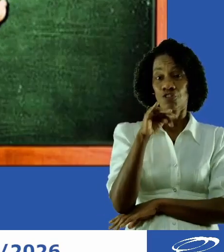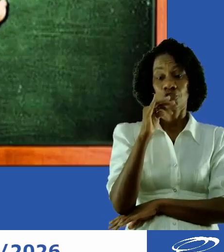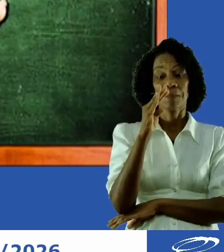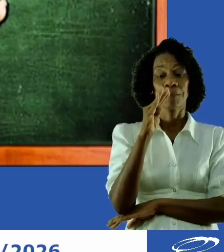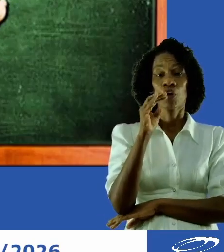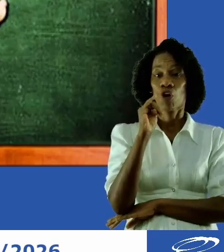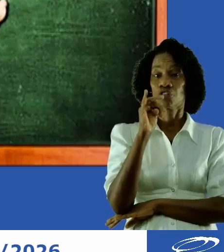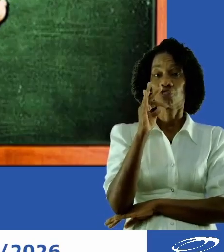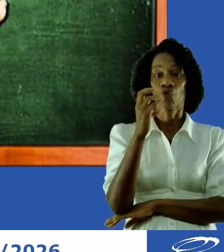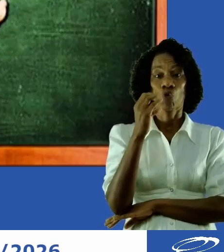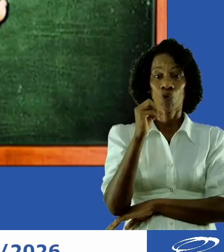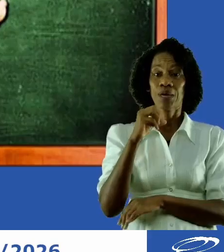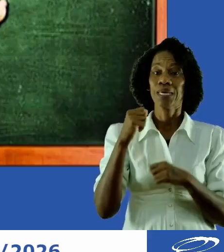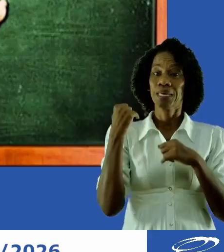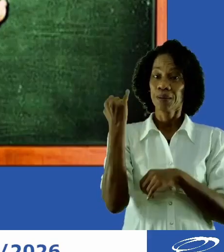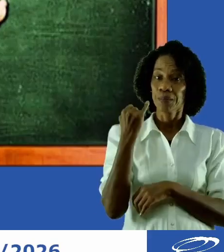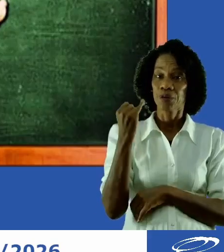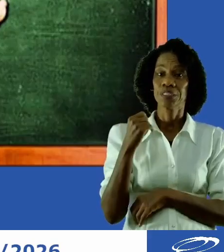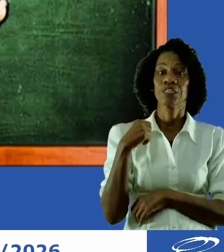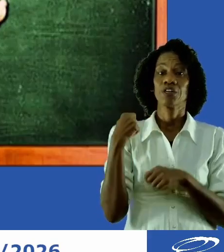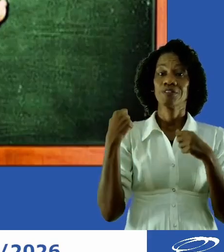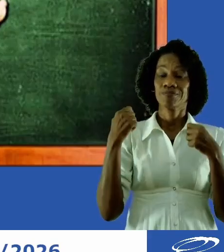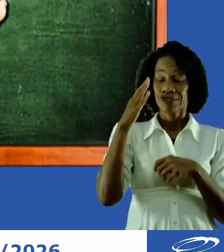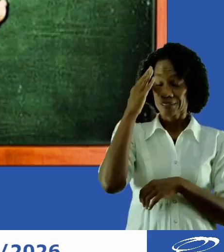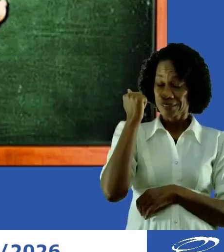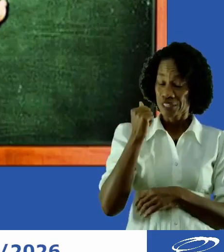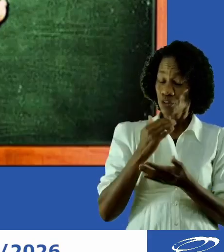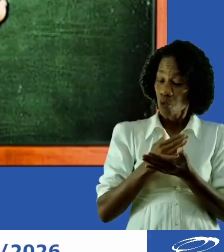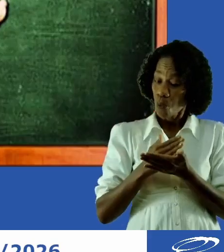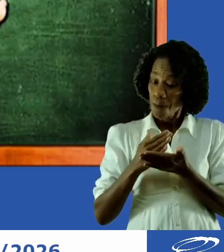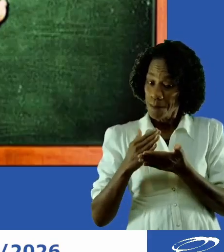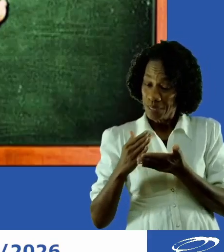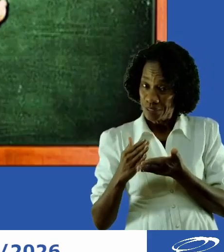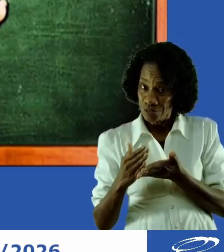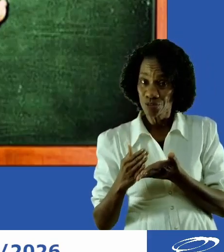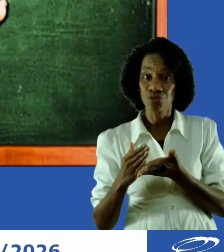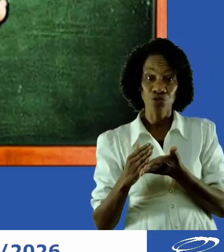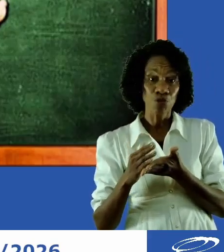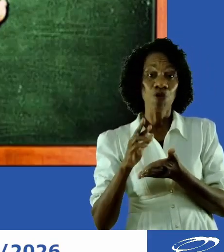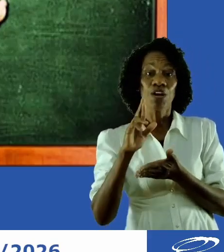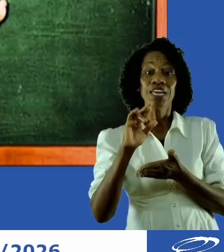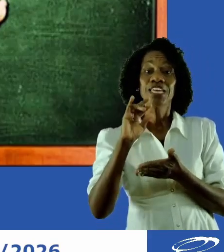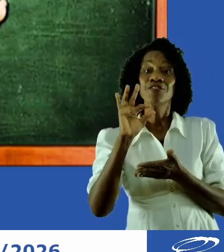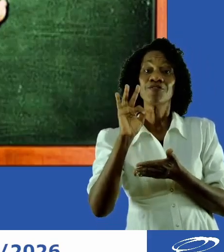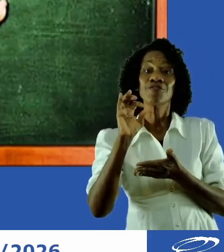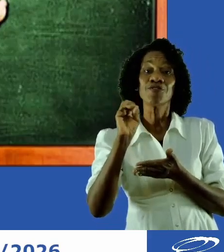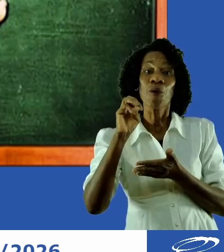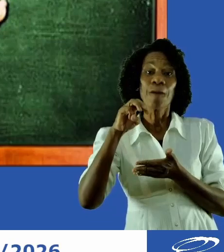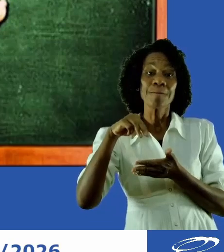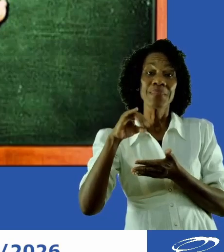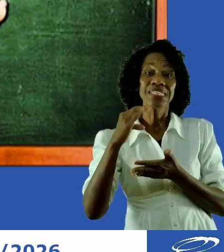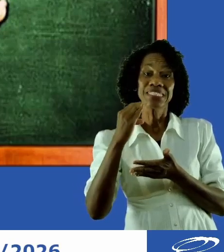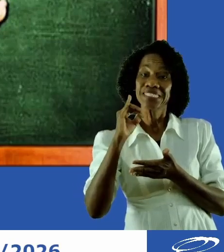clínicos. Sabemos que nós começamos dessa forma, quinolona e rifamicina para todos os pacientes, ou principalmente para o estafilococo,